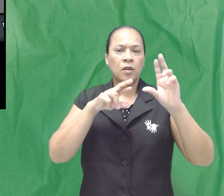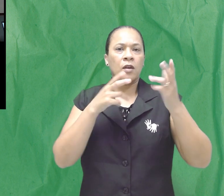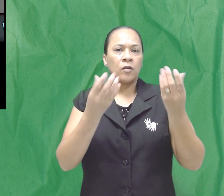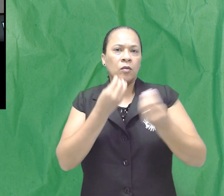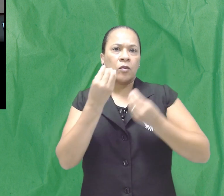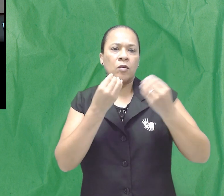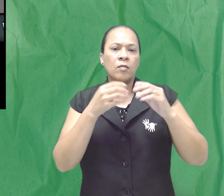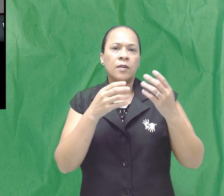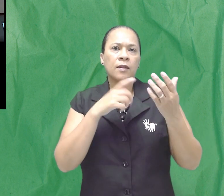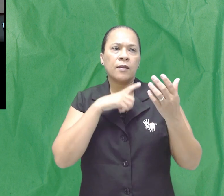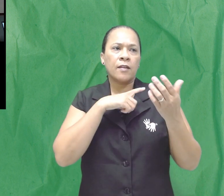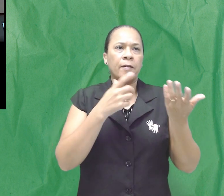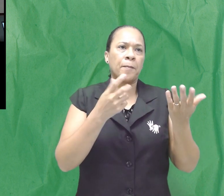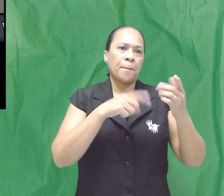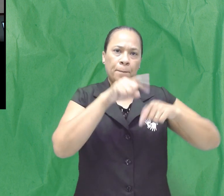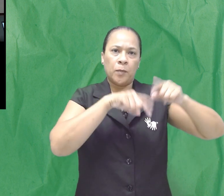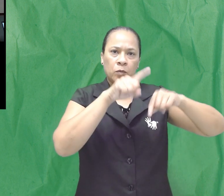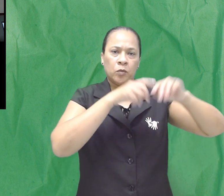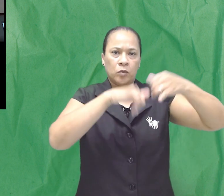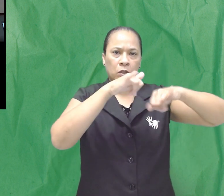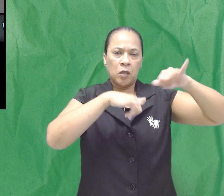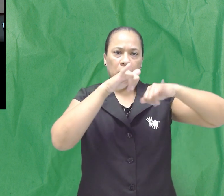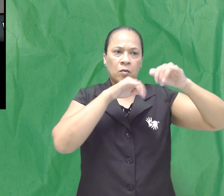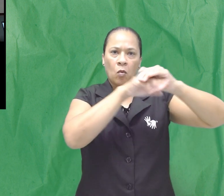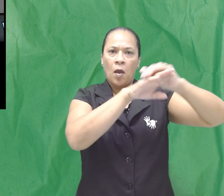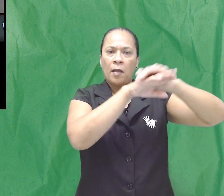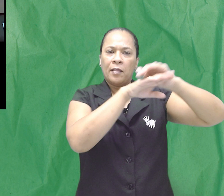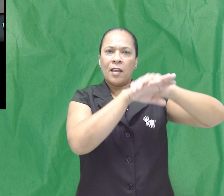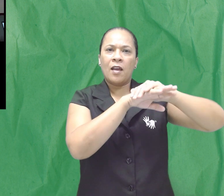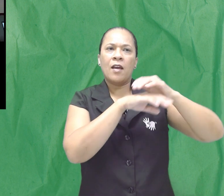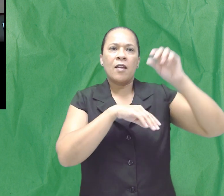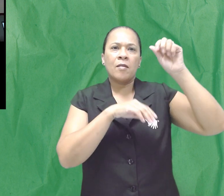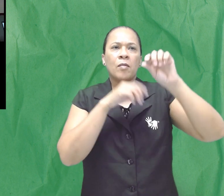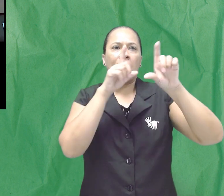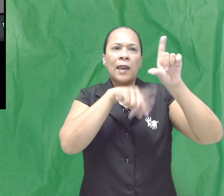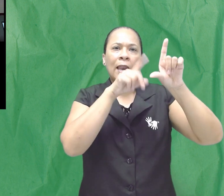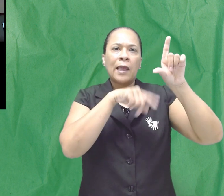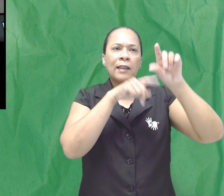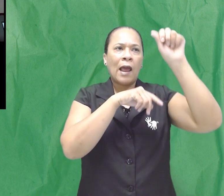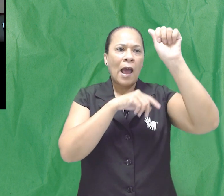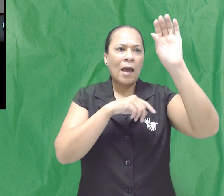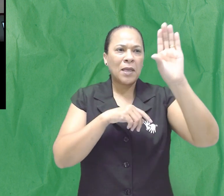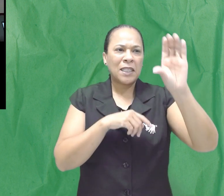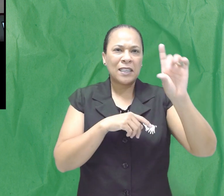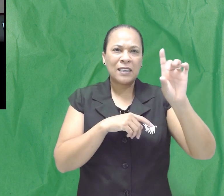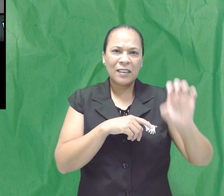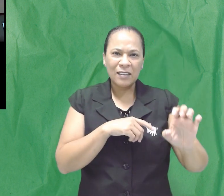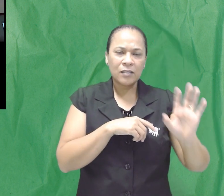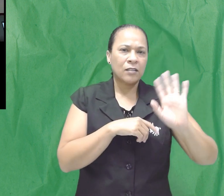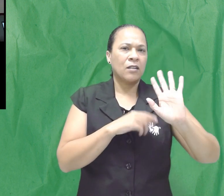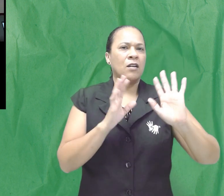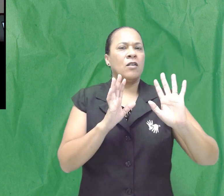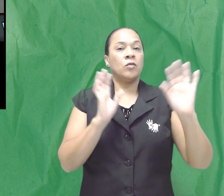De modo geral, os produtos químicos não devem ser estocados por ordem alfabética, e sim a partir dos seus grupos